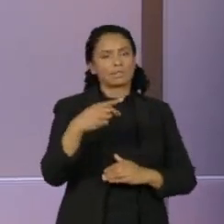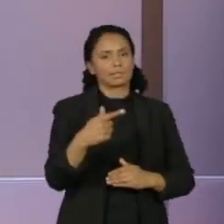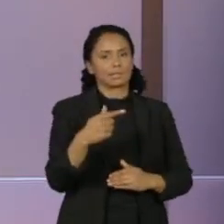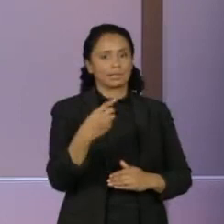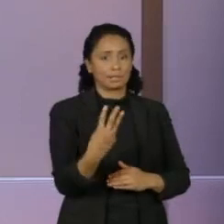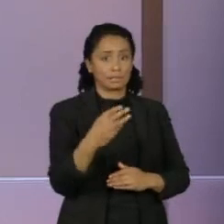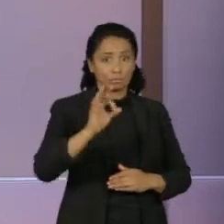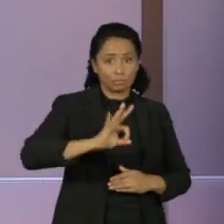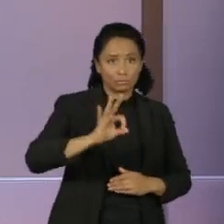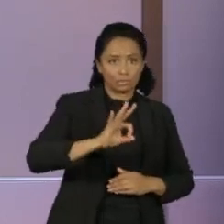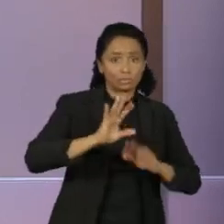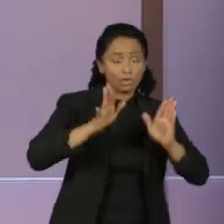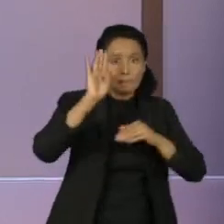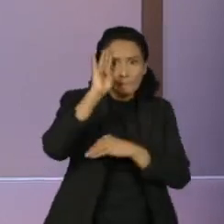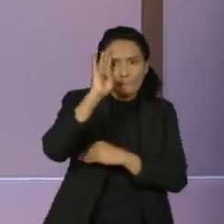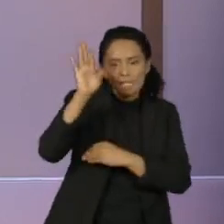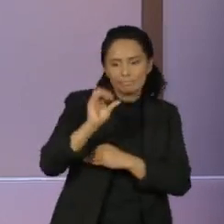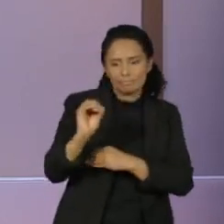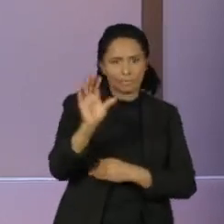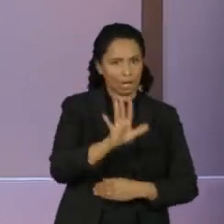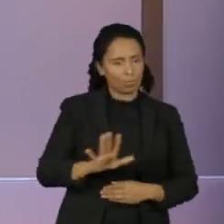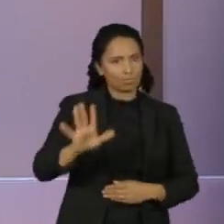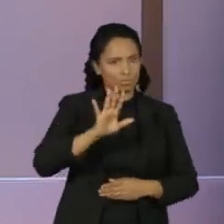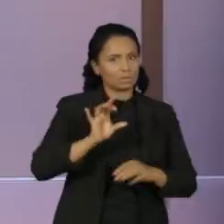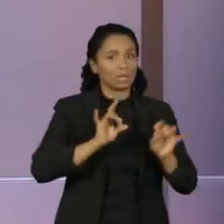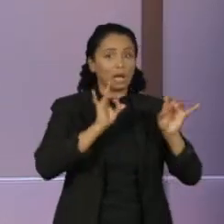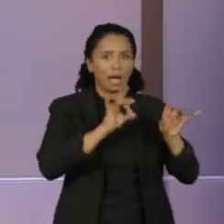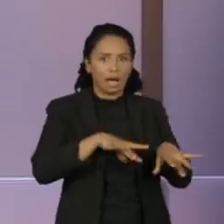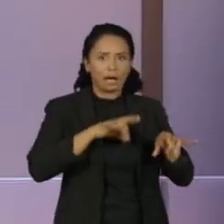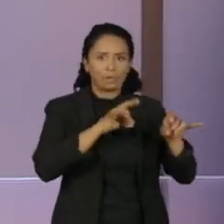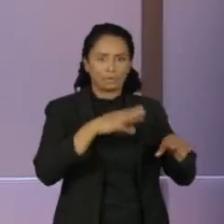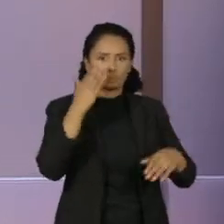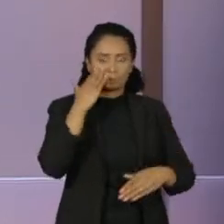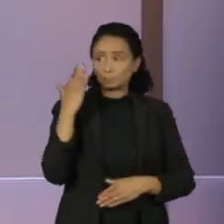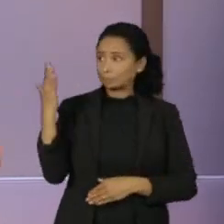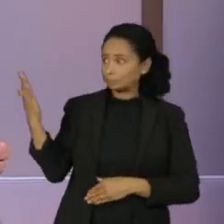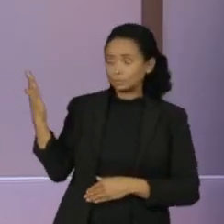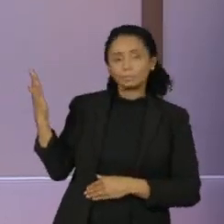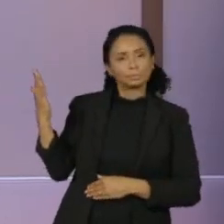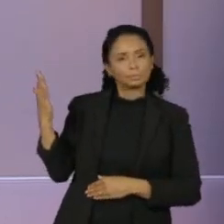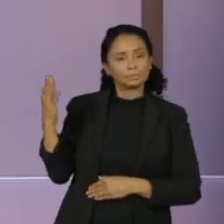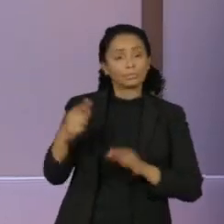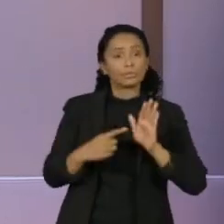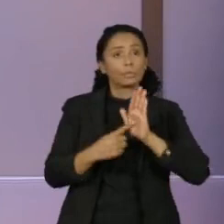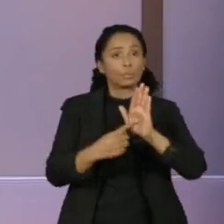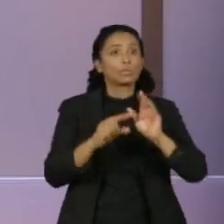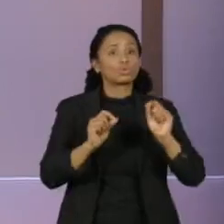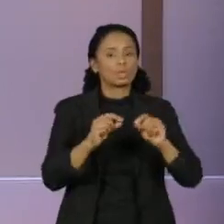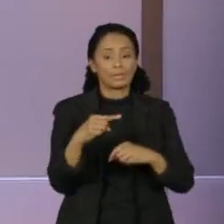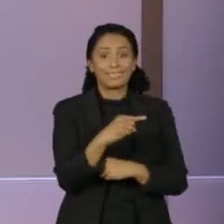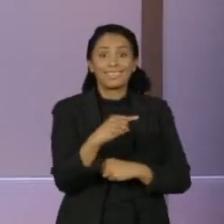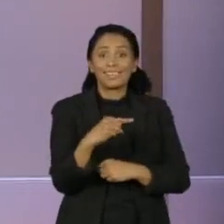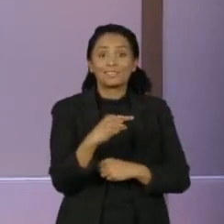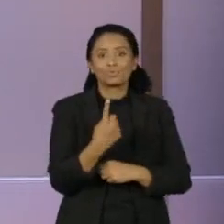0,73%. E a principal bolsa da Oceania, a australiana SPASX 200, caiu